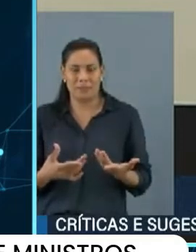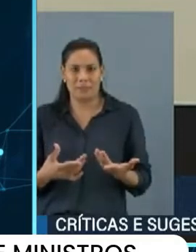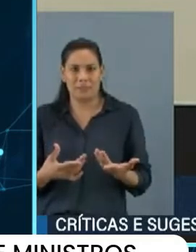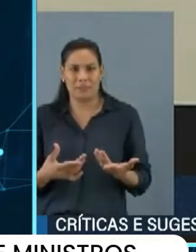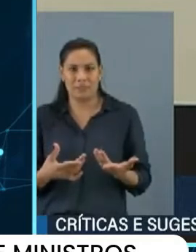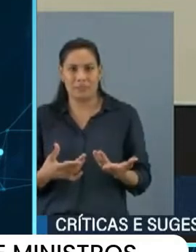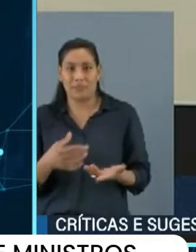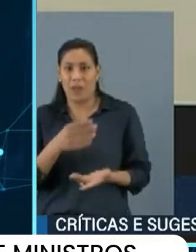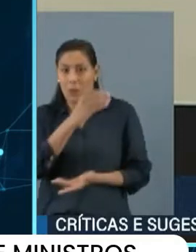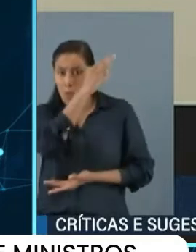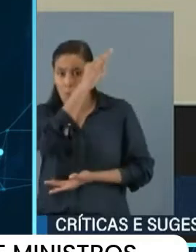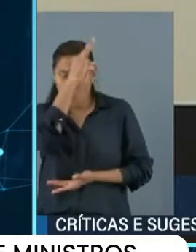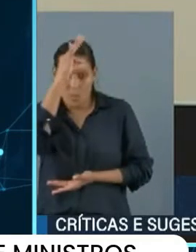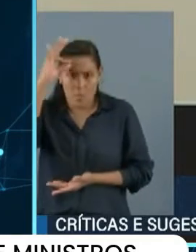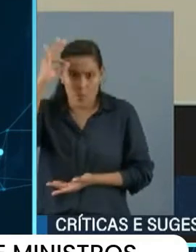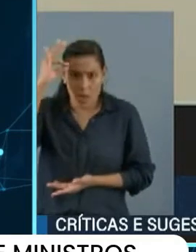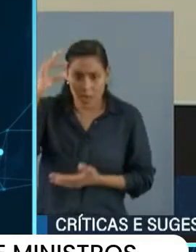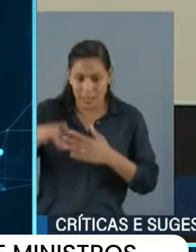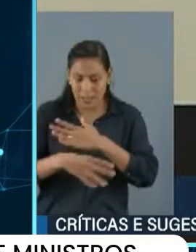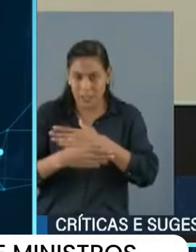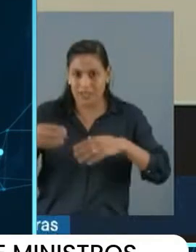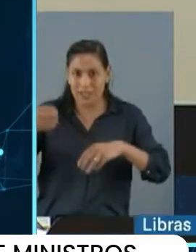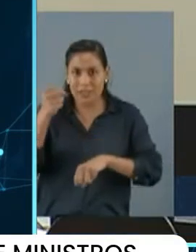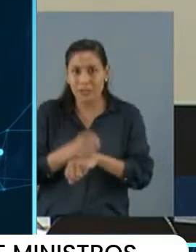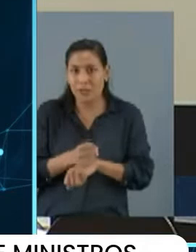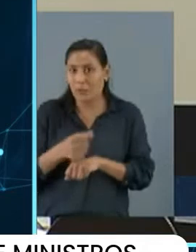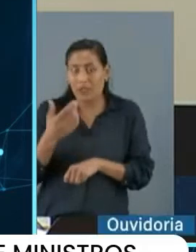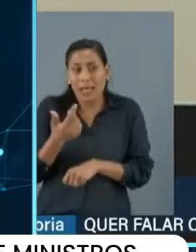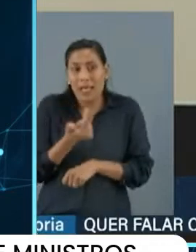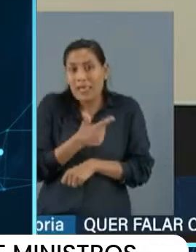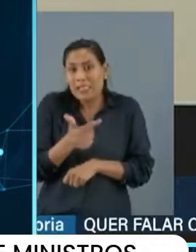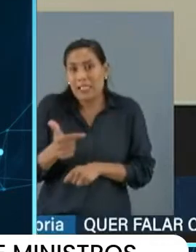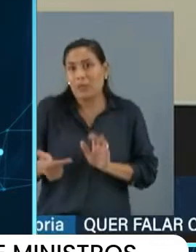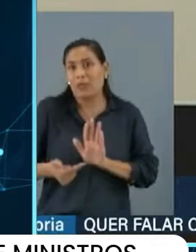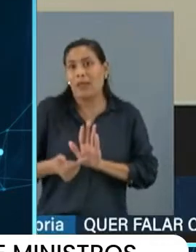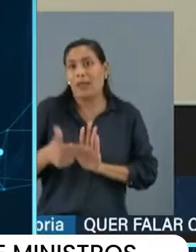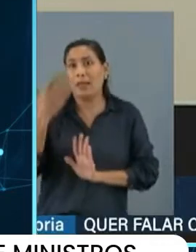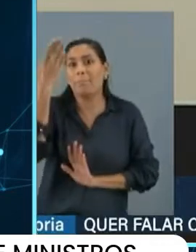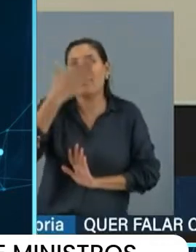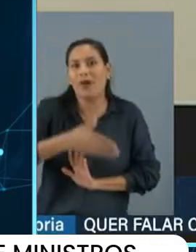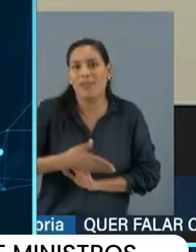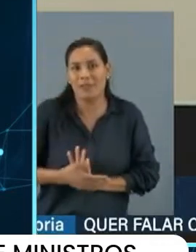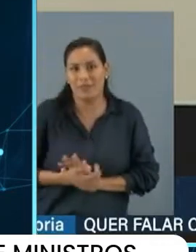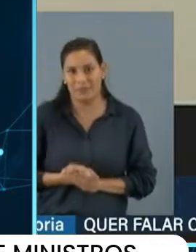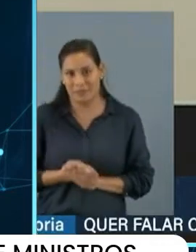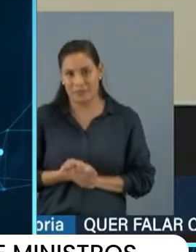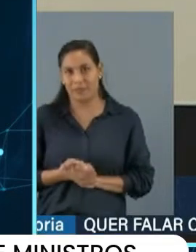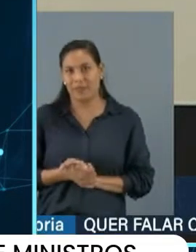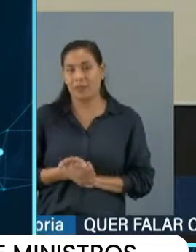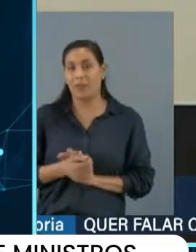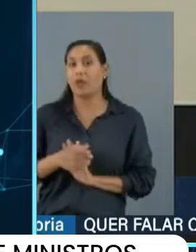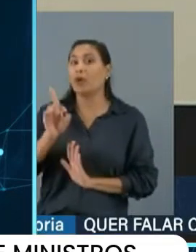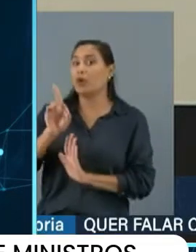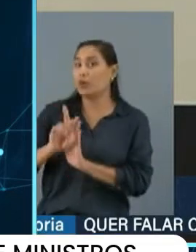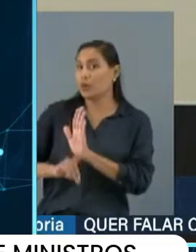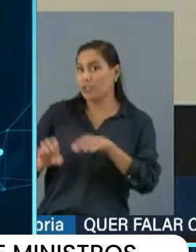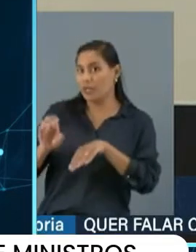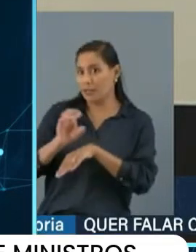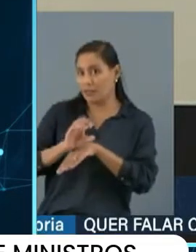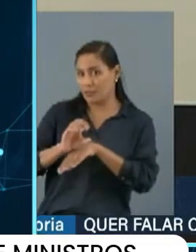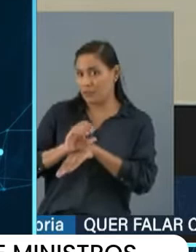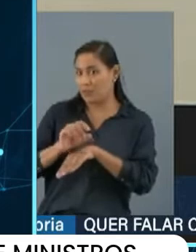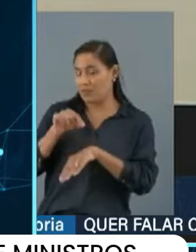Maria Elvira Salazar ganhou com o apoio dos brasileiros lá na Flórida, né, uma deputada atuante, que é aquela que mostrou a